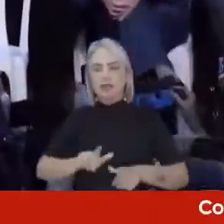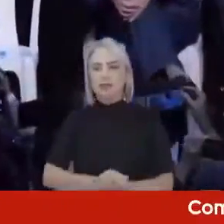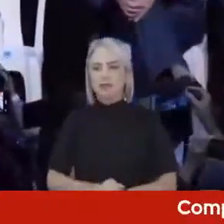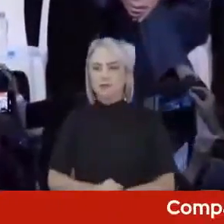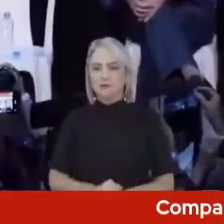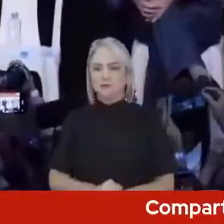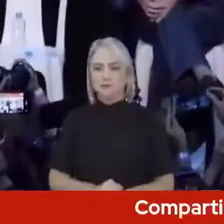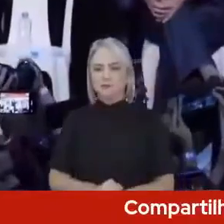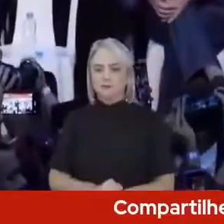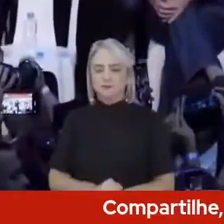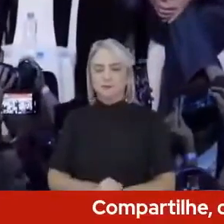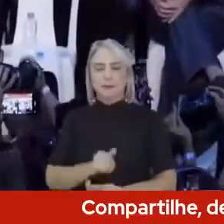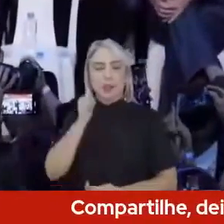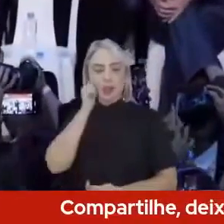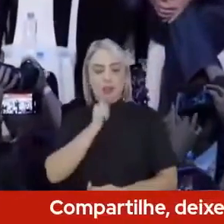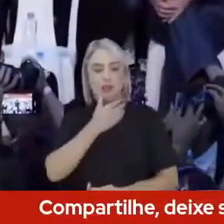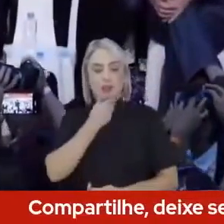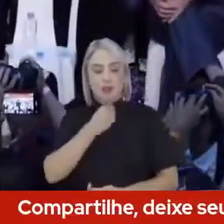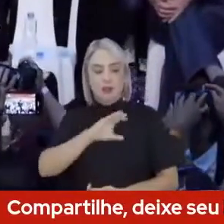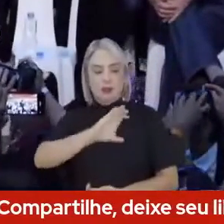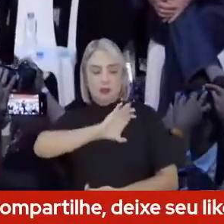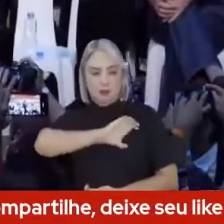Companheiros e companheiras,